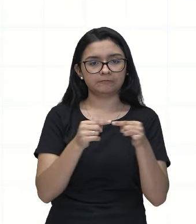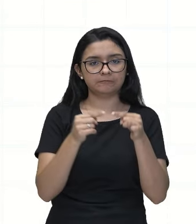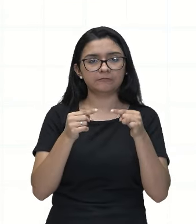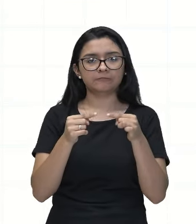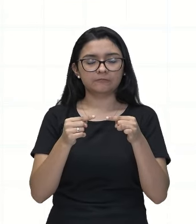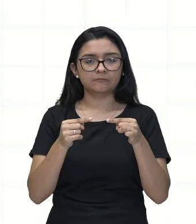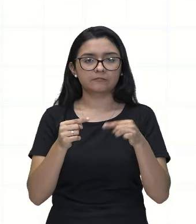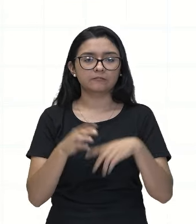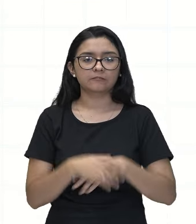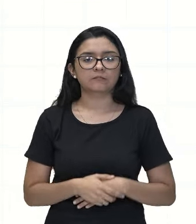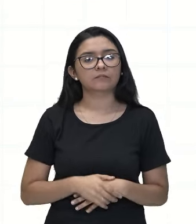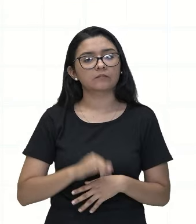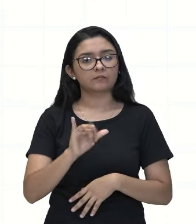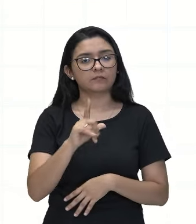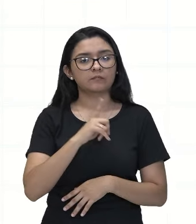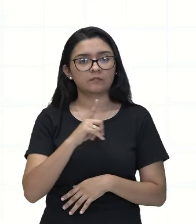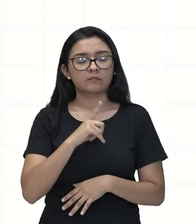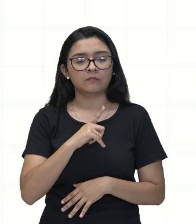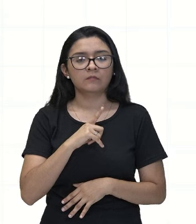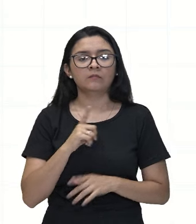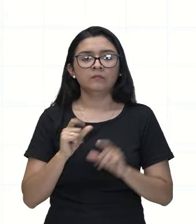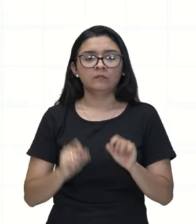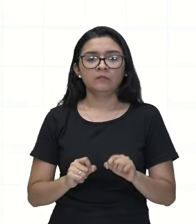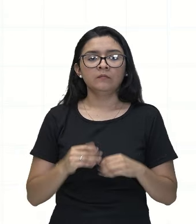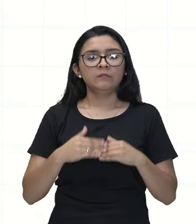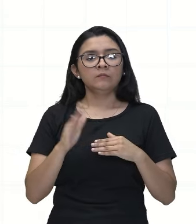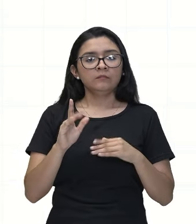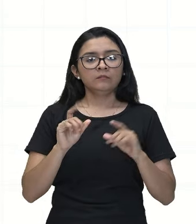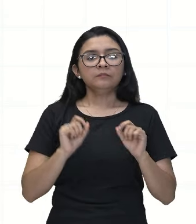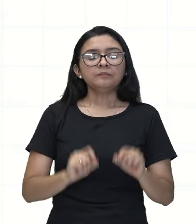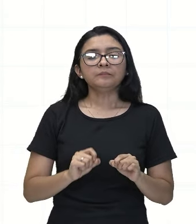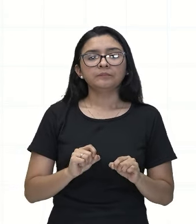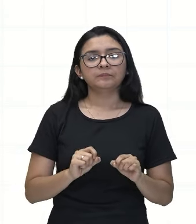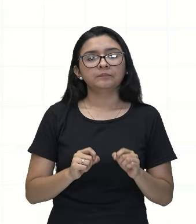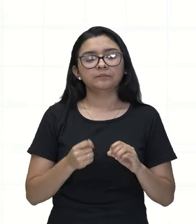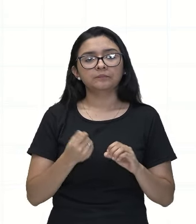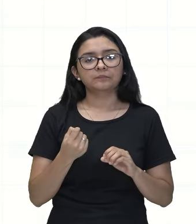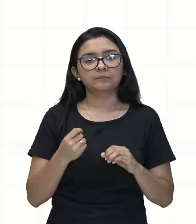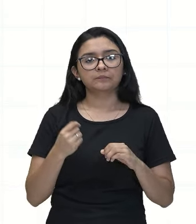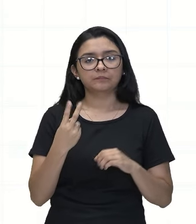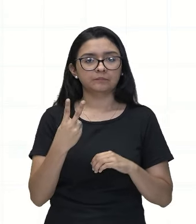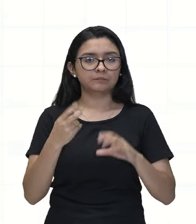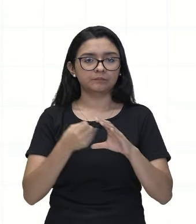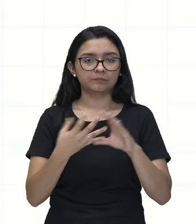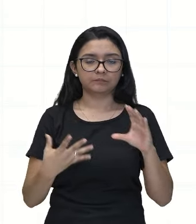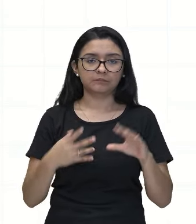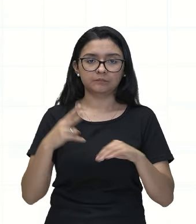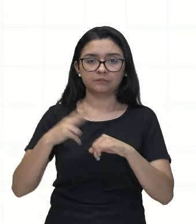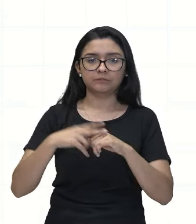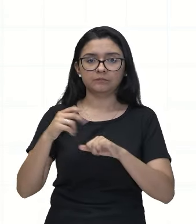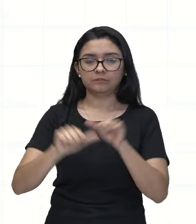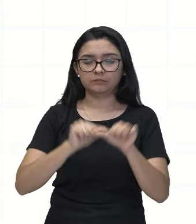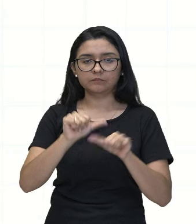então se eu tenho sujeito composto eu tenho mais de um núcleo o verbo tem que ir para o plural